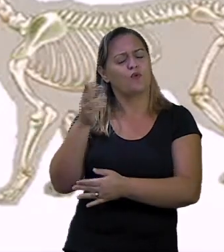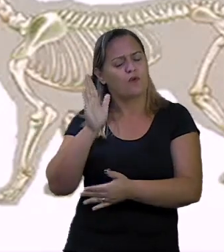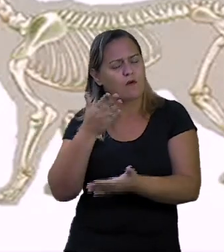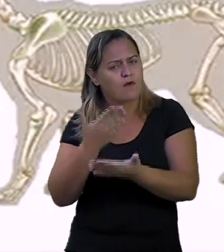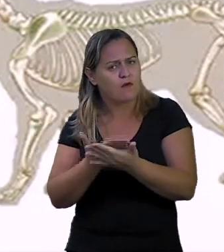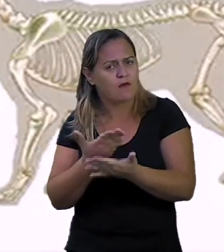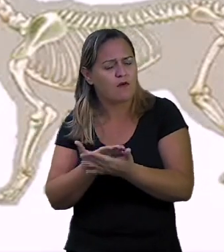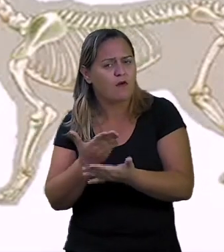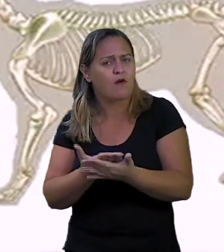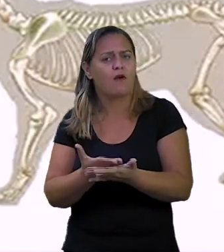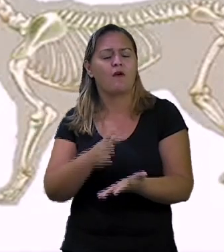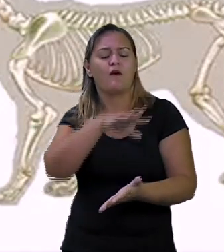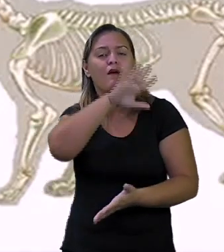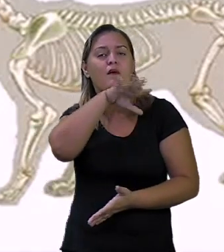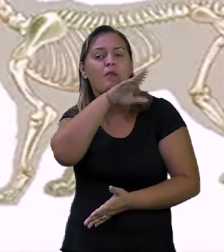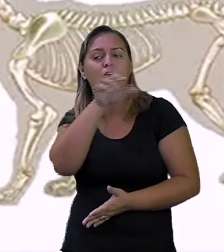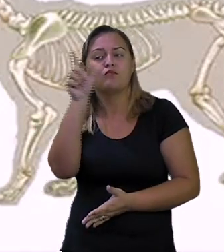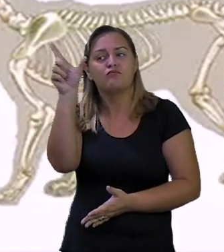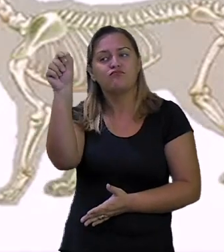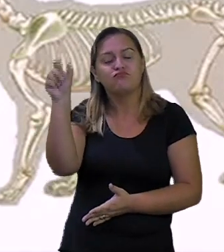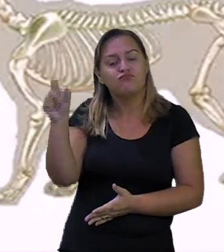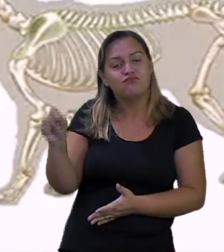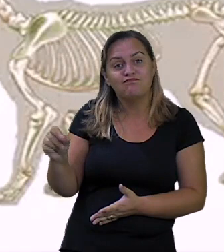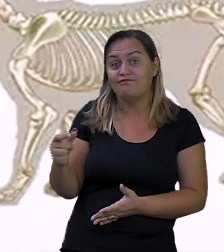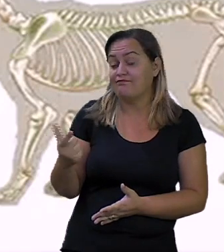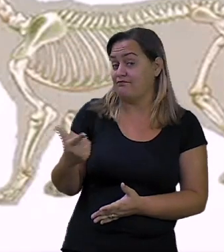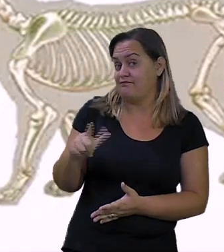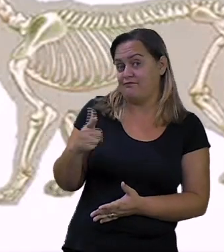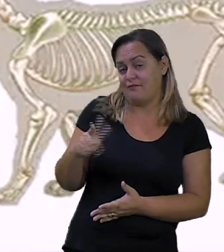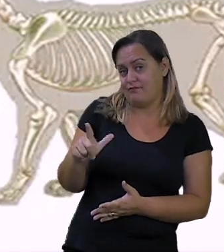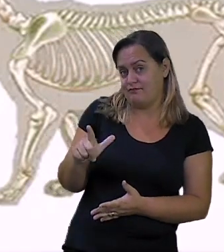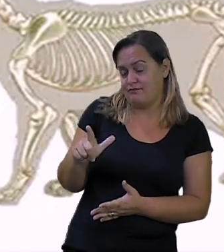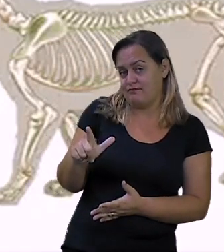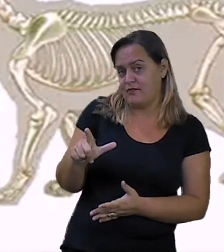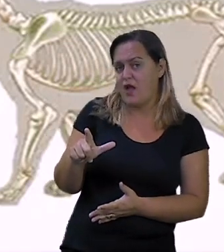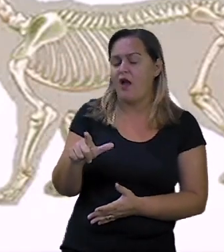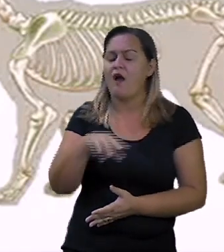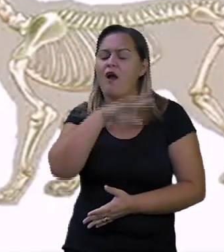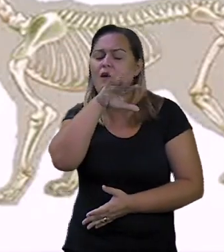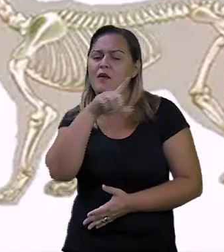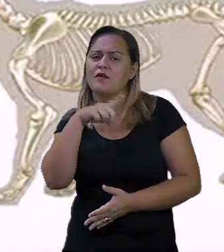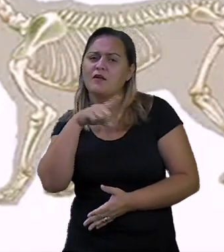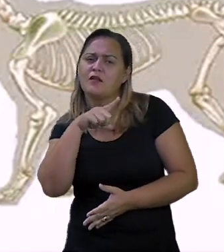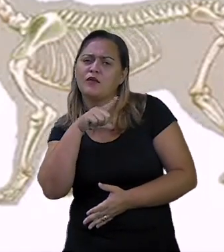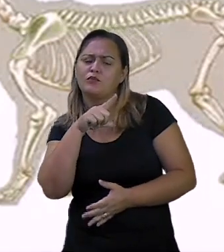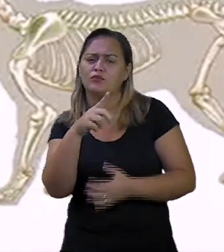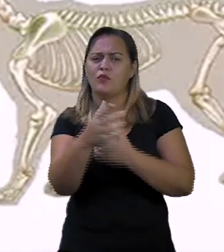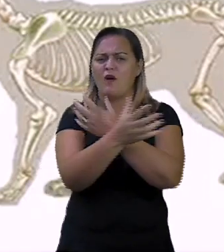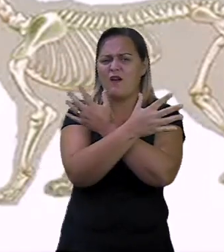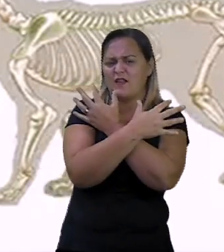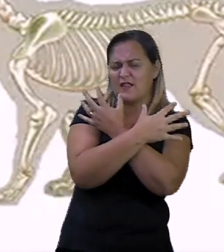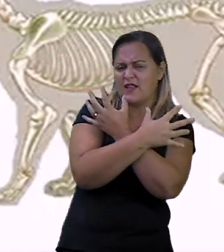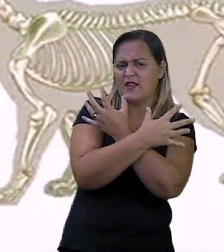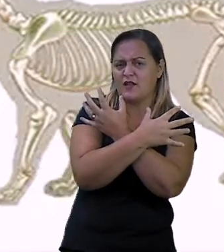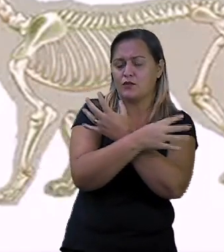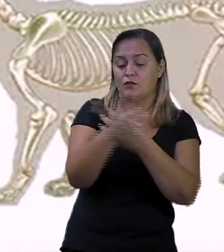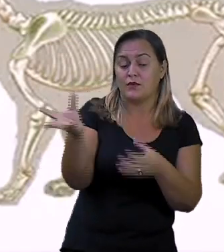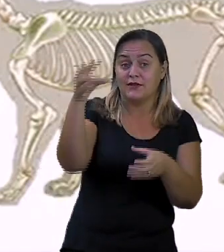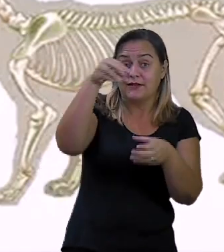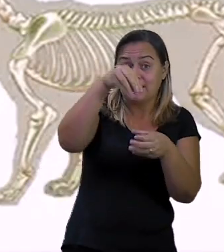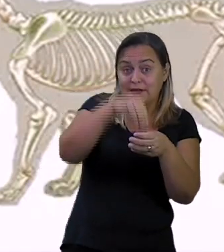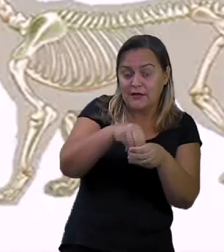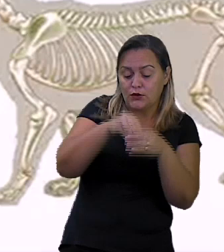falamos que tem animais que tem indo Esqueleto e ex esqueleto O que é isso entre esqueleto